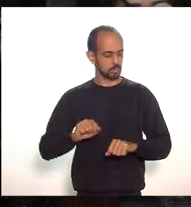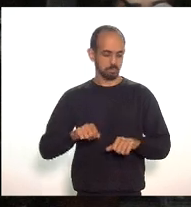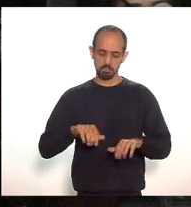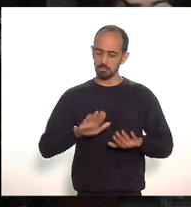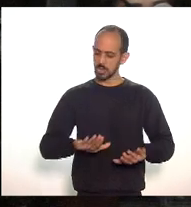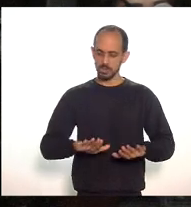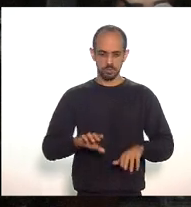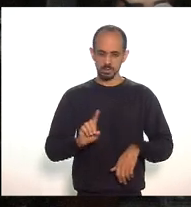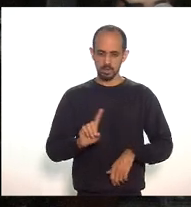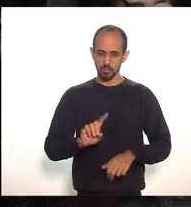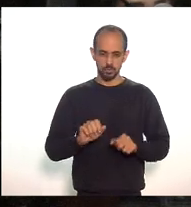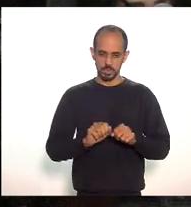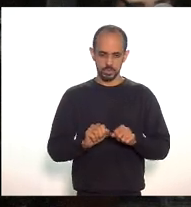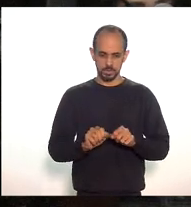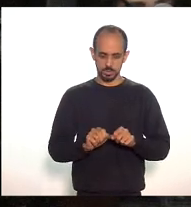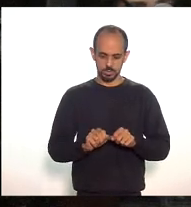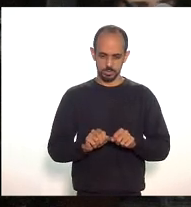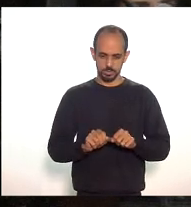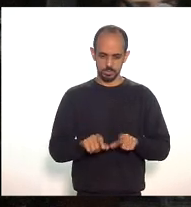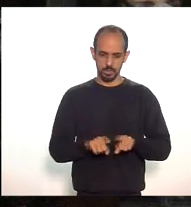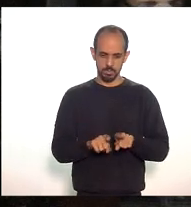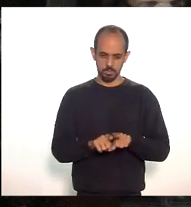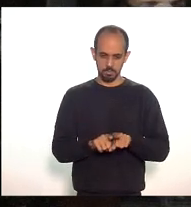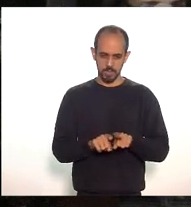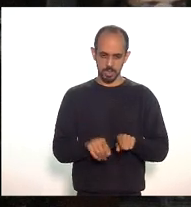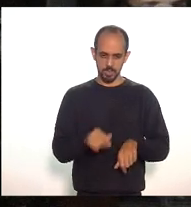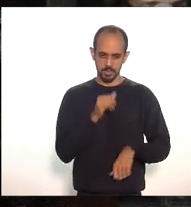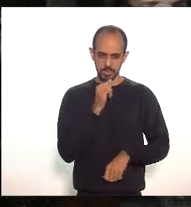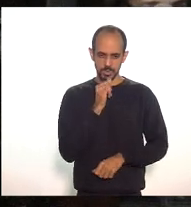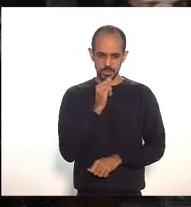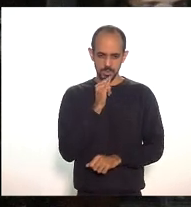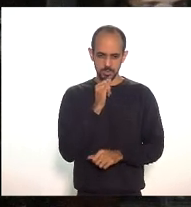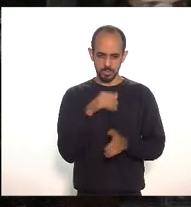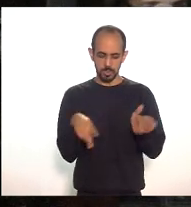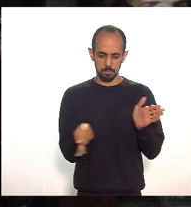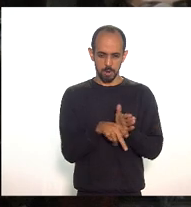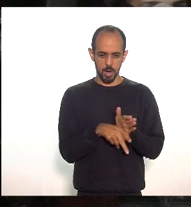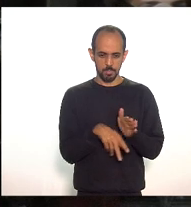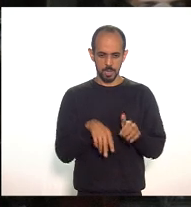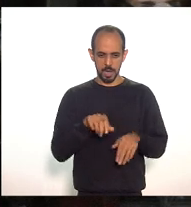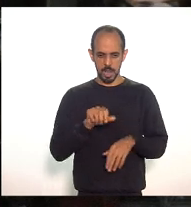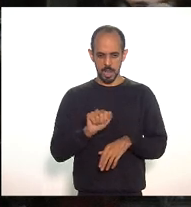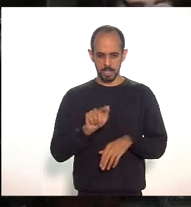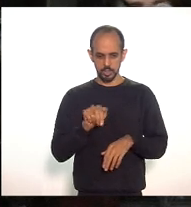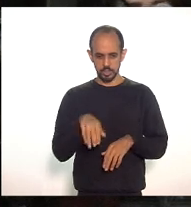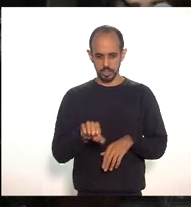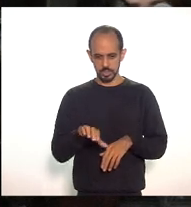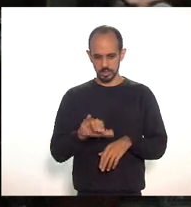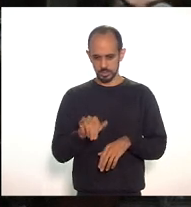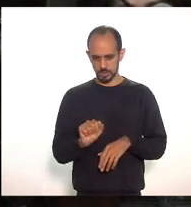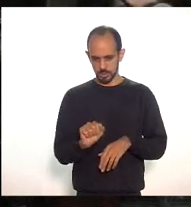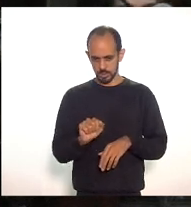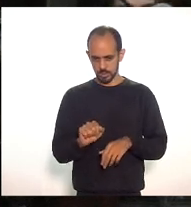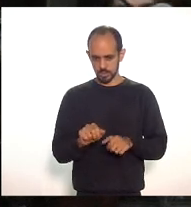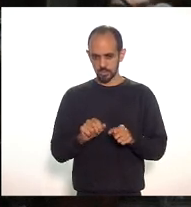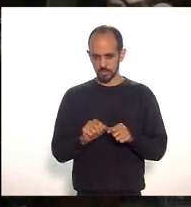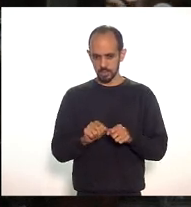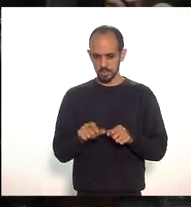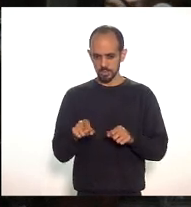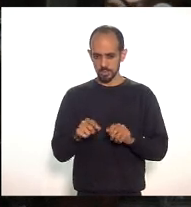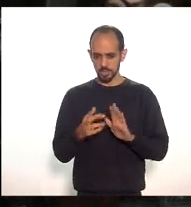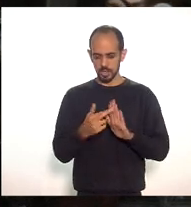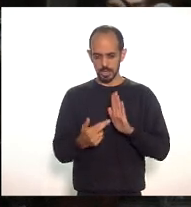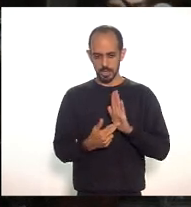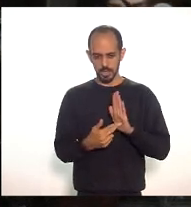não fez a exemplo do que foi pela própria agência que regula os serviços Então essa